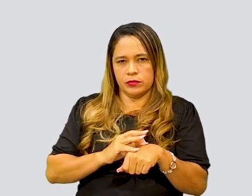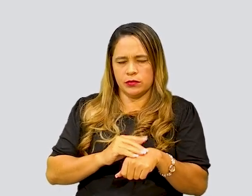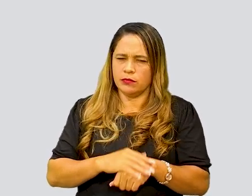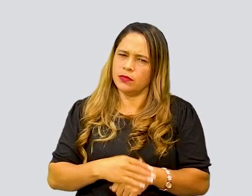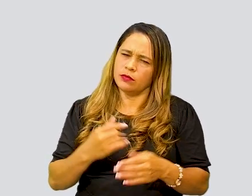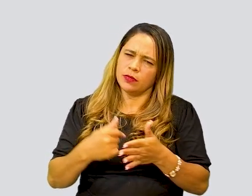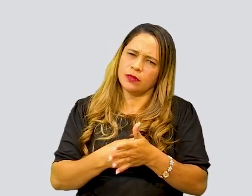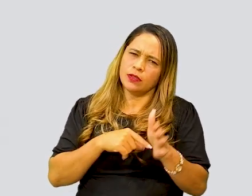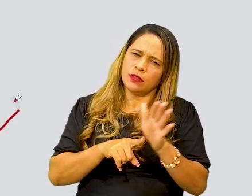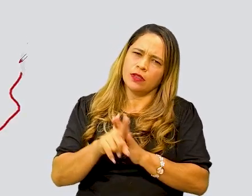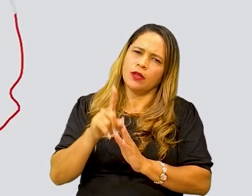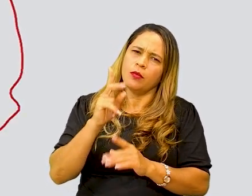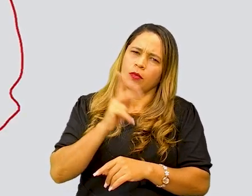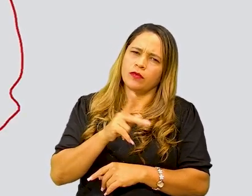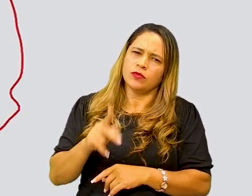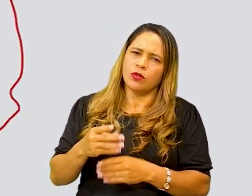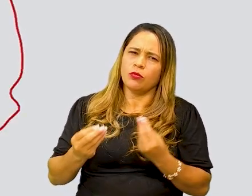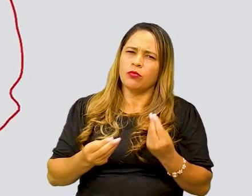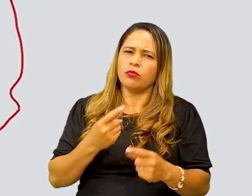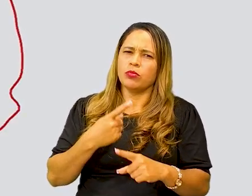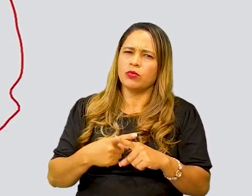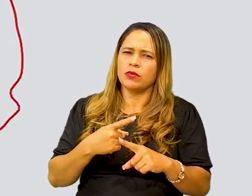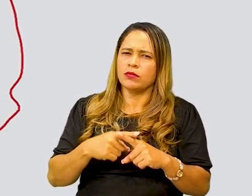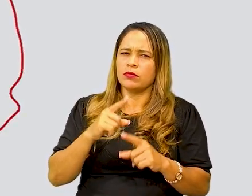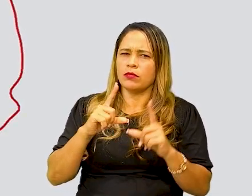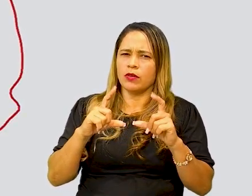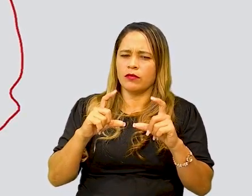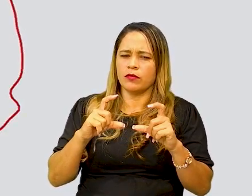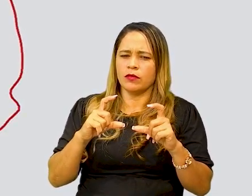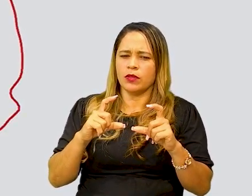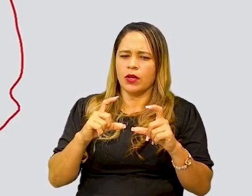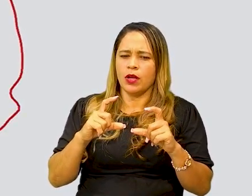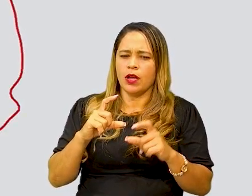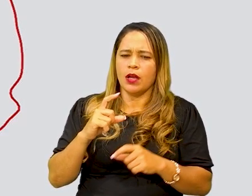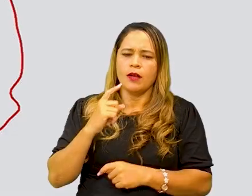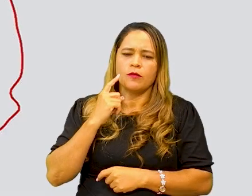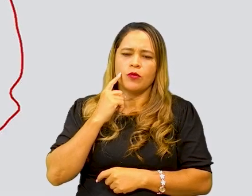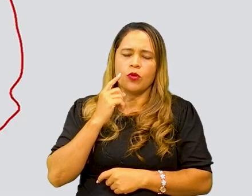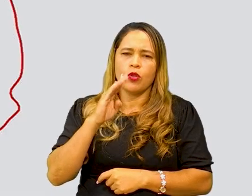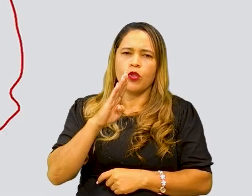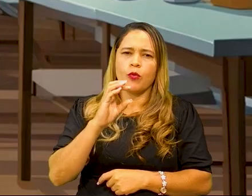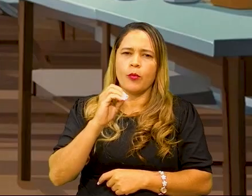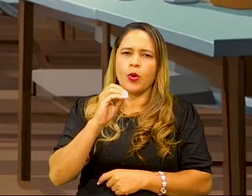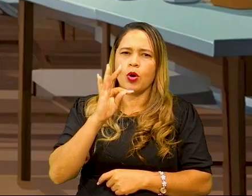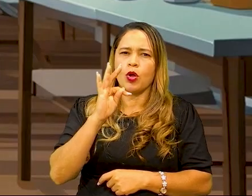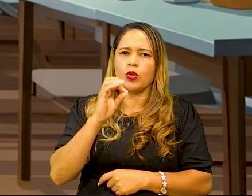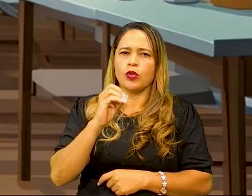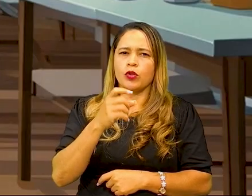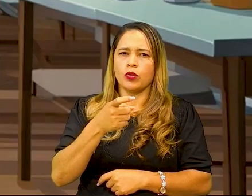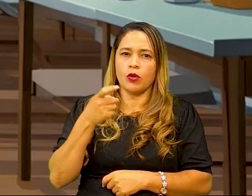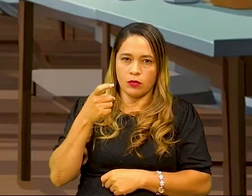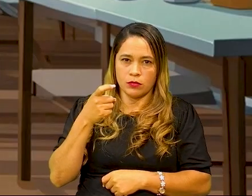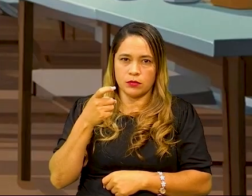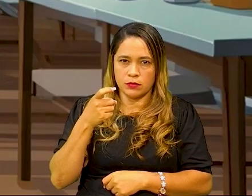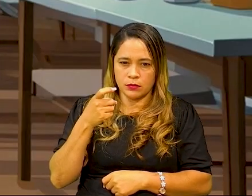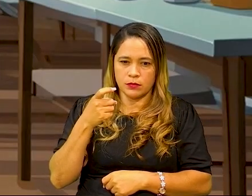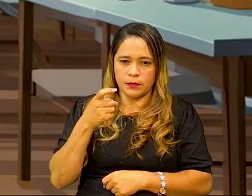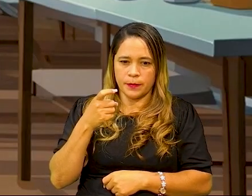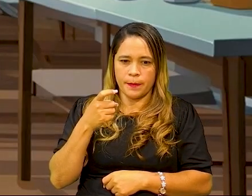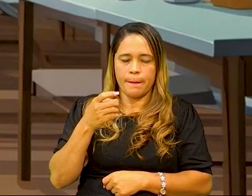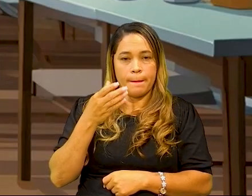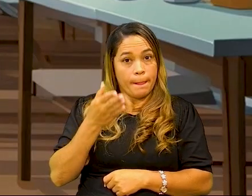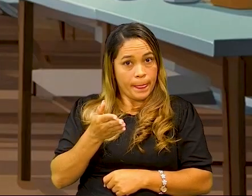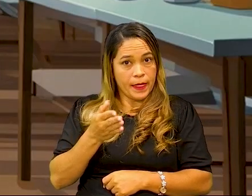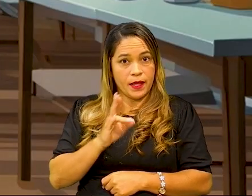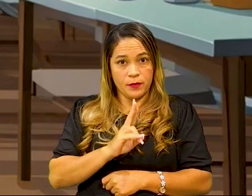coisa, professor, mas por que você colocou uma foto aí, por exemplo, do Botox? Olha para o nome do Botox lá, toxina